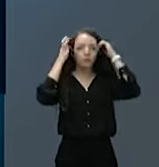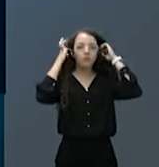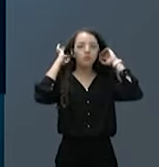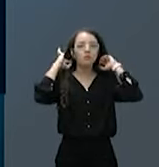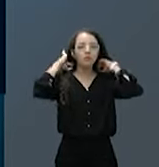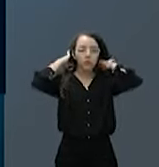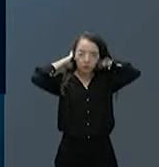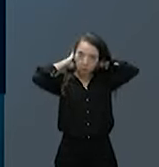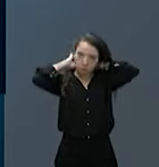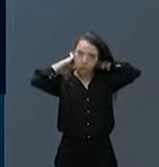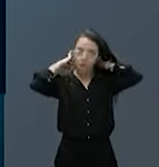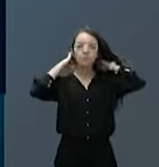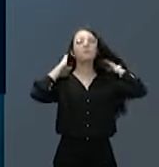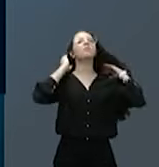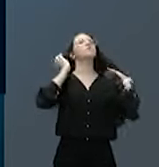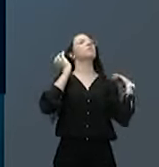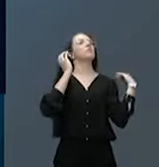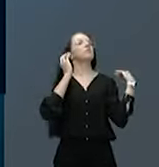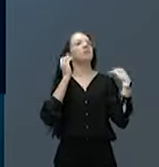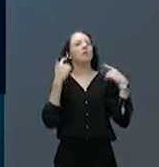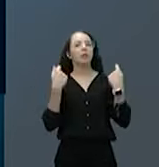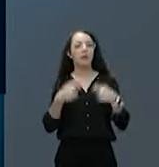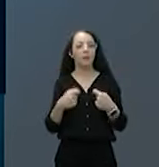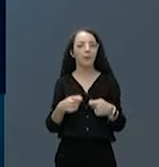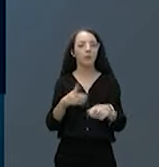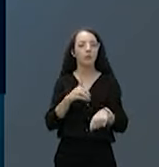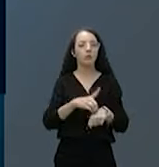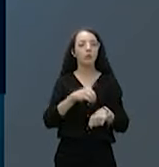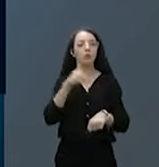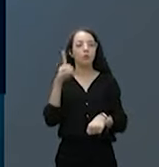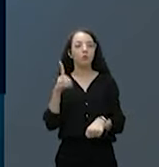Necessitamos o seu vídeo aberto, doutora Aline.